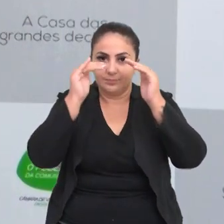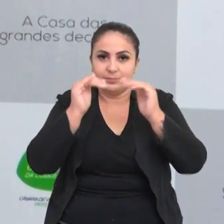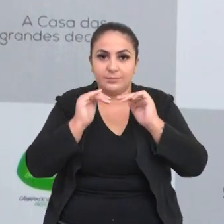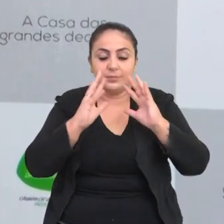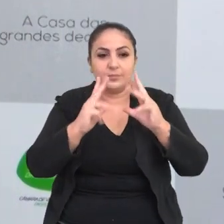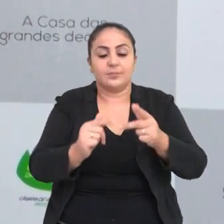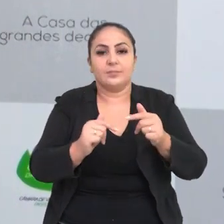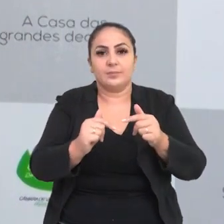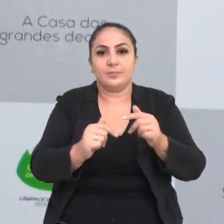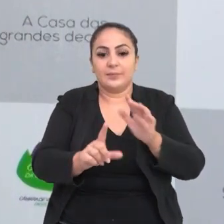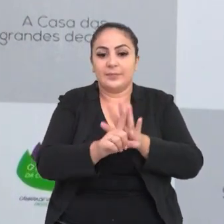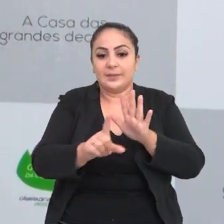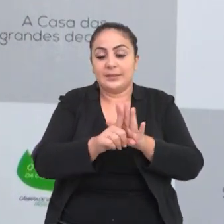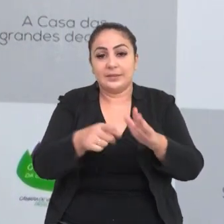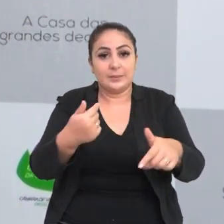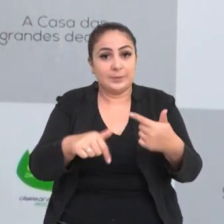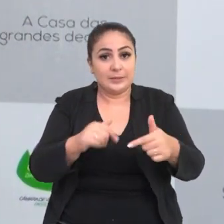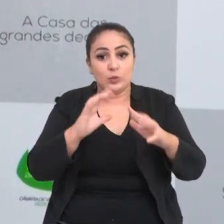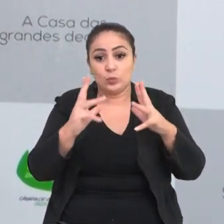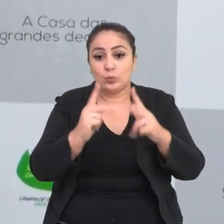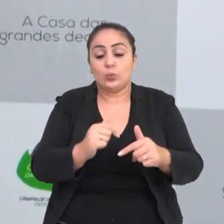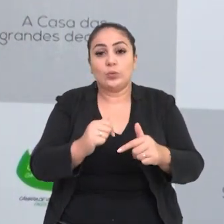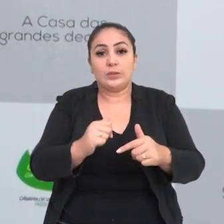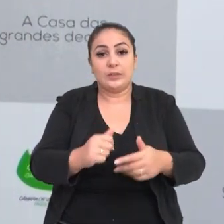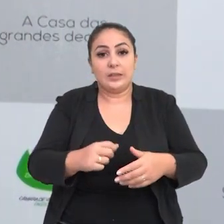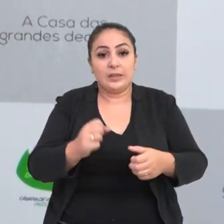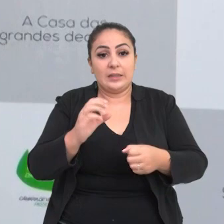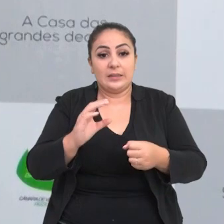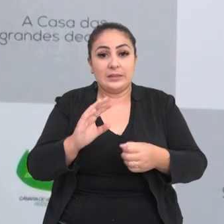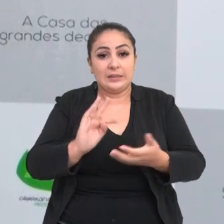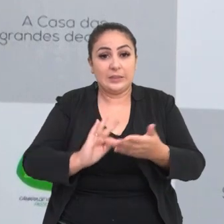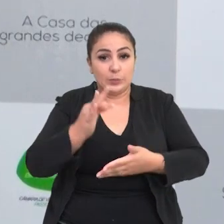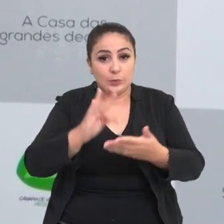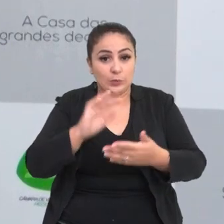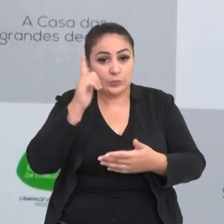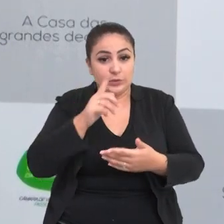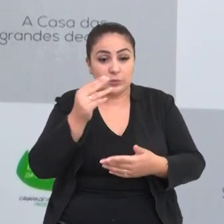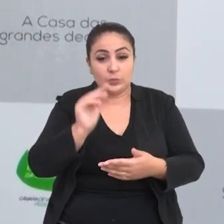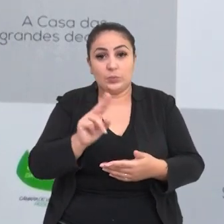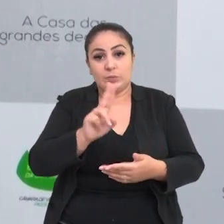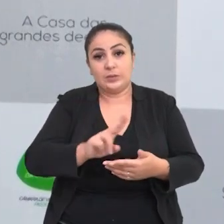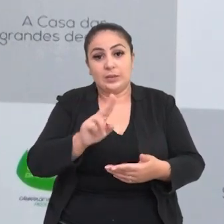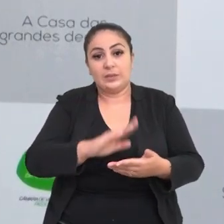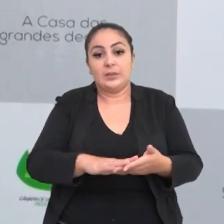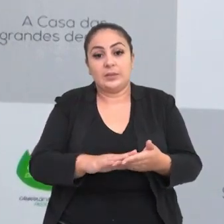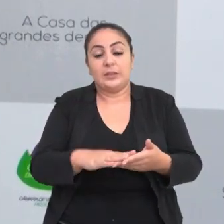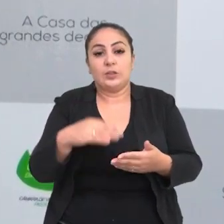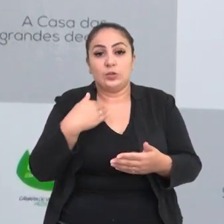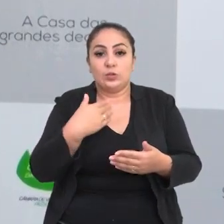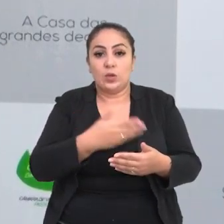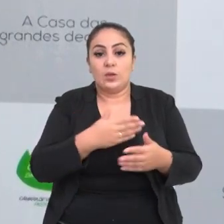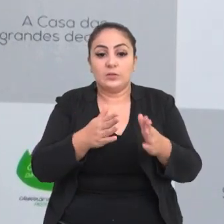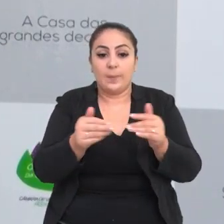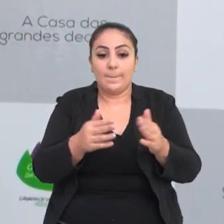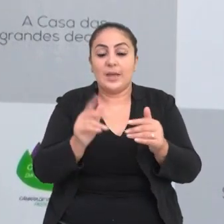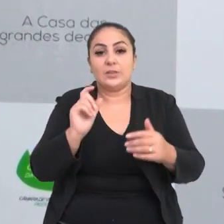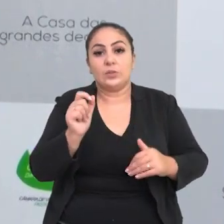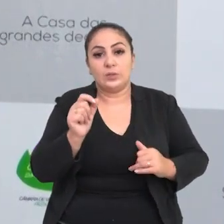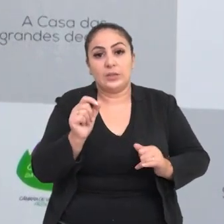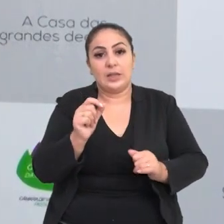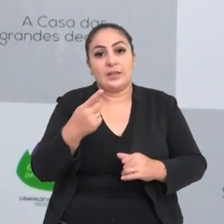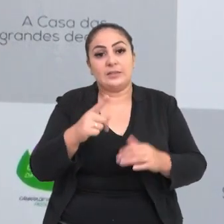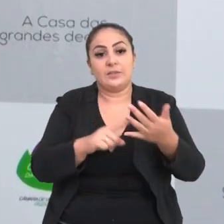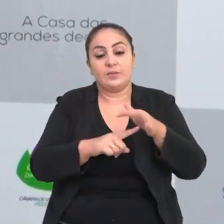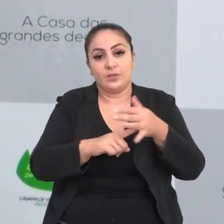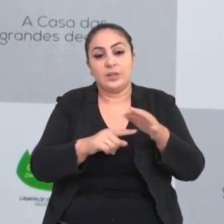cumprida, ele tem todas as leis trabalhistas, ele tem toda a carga tributária para ser colocada, daqui um pouco a gente pede que